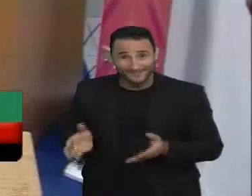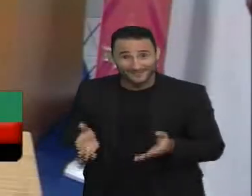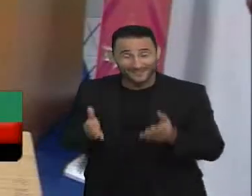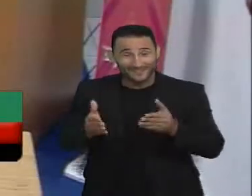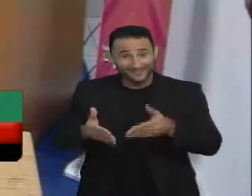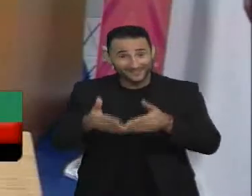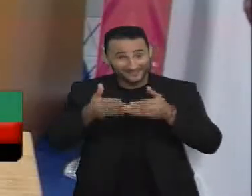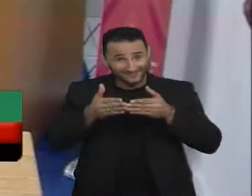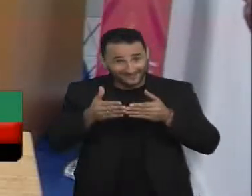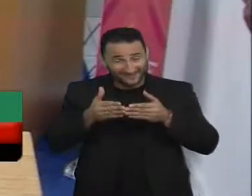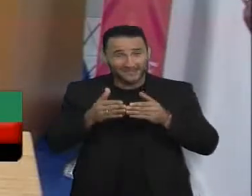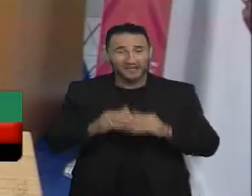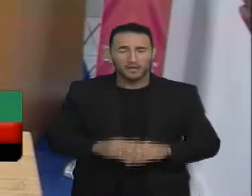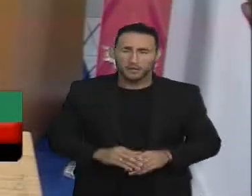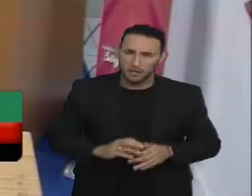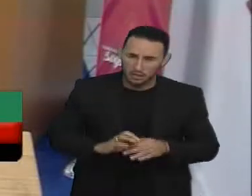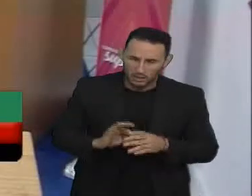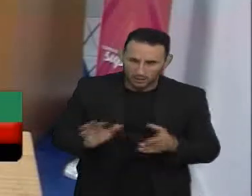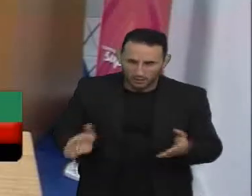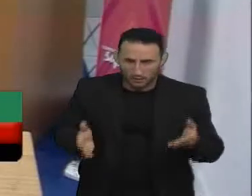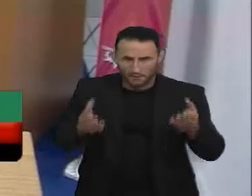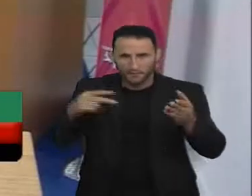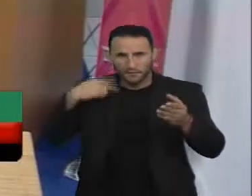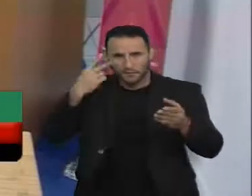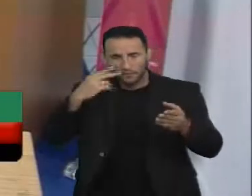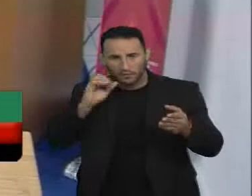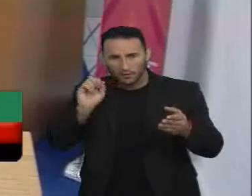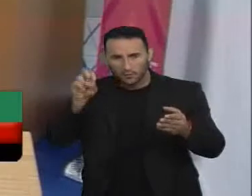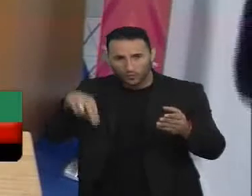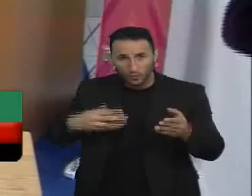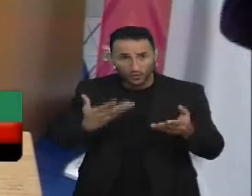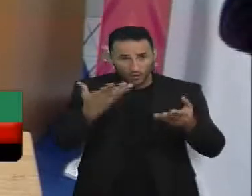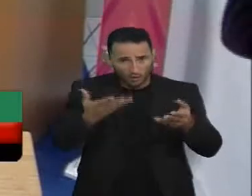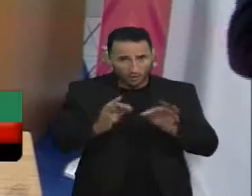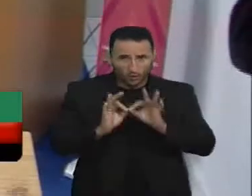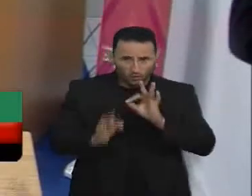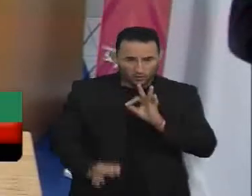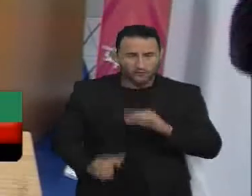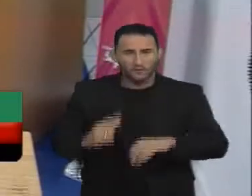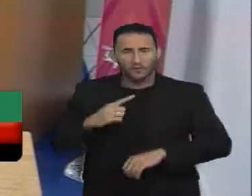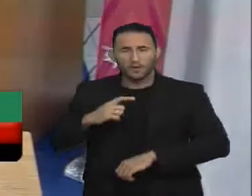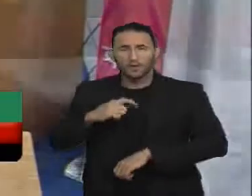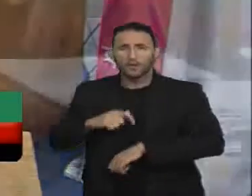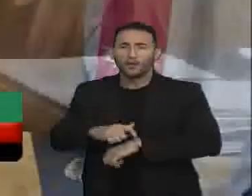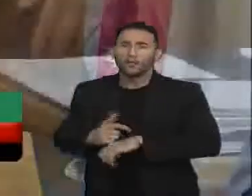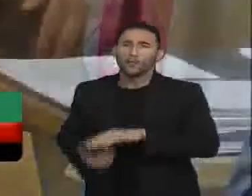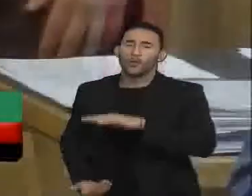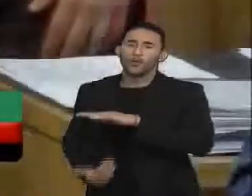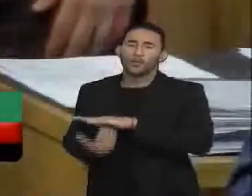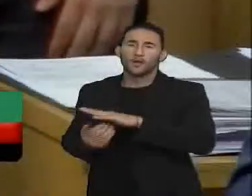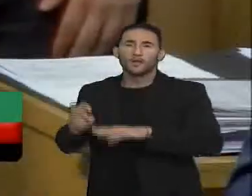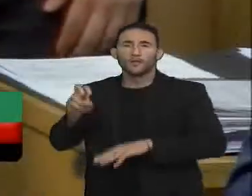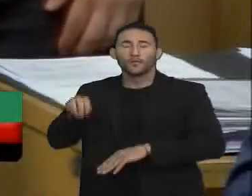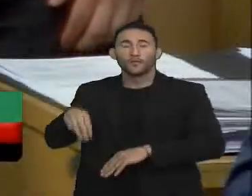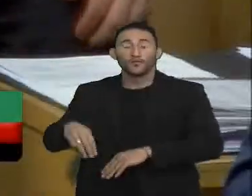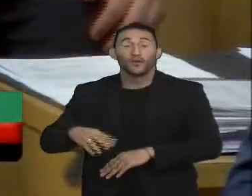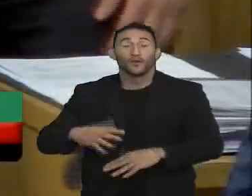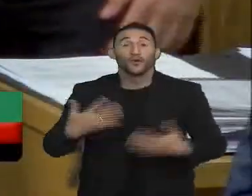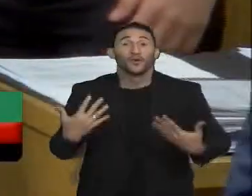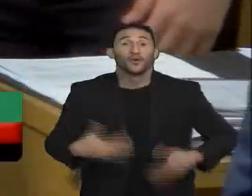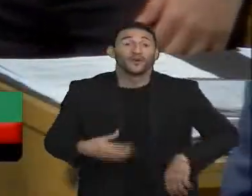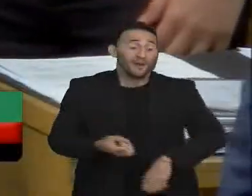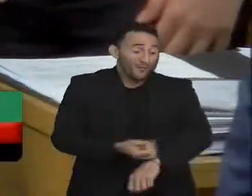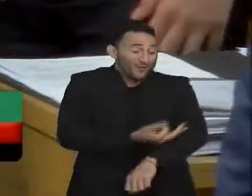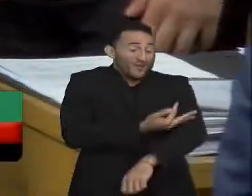Questão de ordem, presidente. Questão de ordem, vereador Emerson. Para discutir. Emerson. Para discutir, Vossa Excelência dispõe de 5 minutos. A emoção foi tão grande que